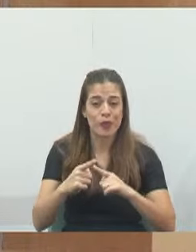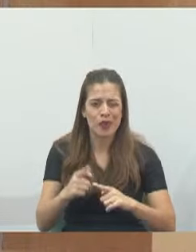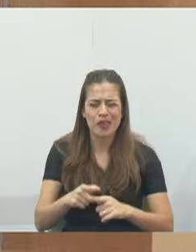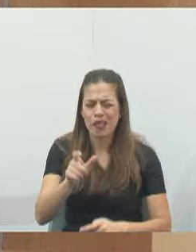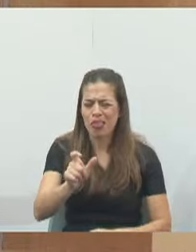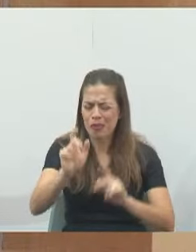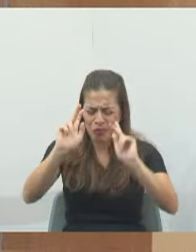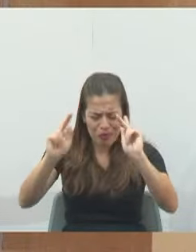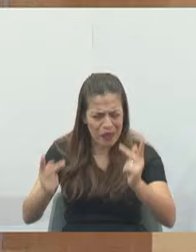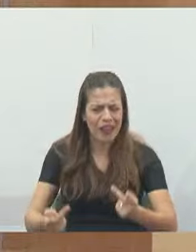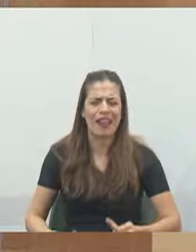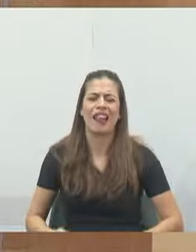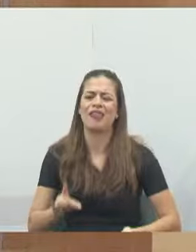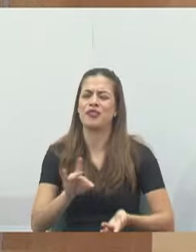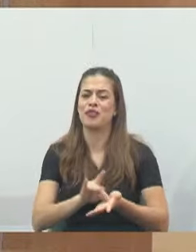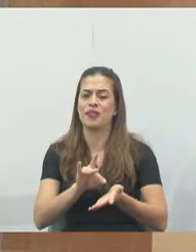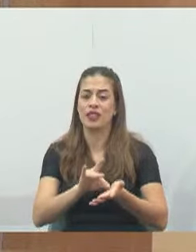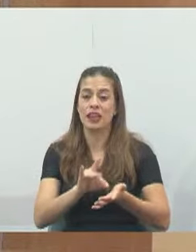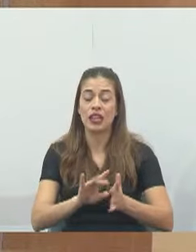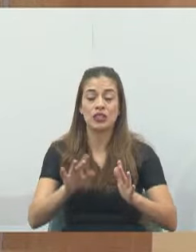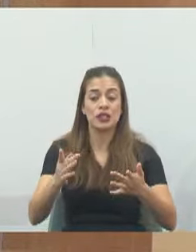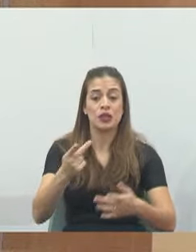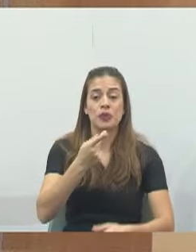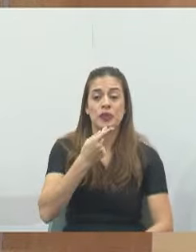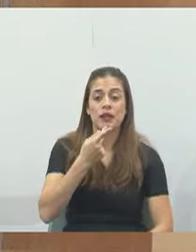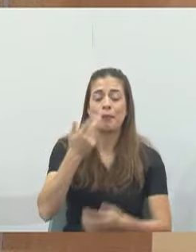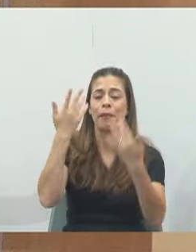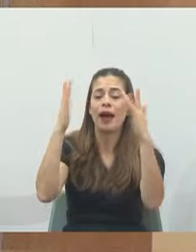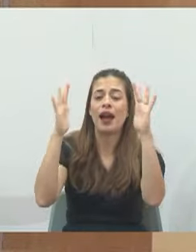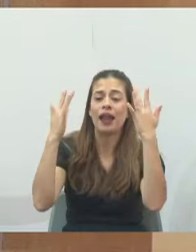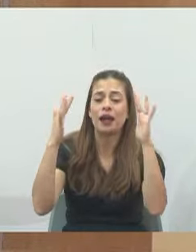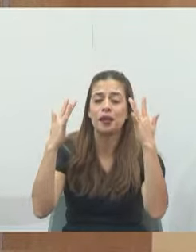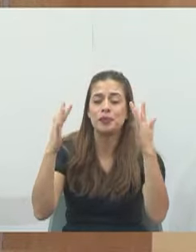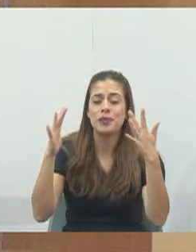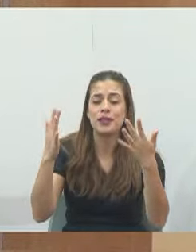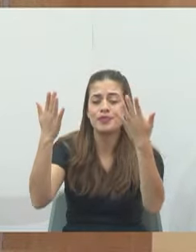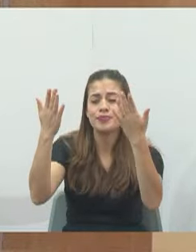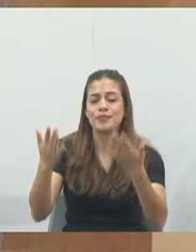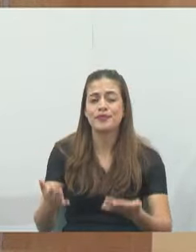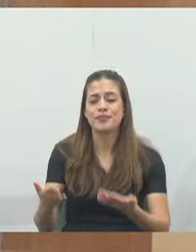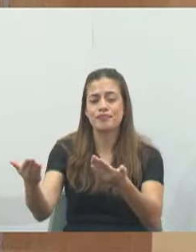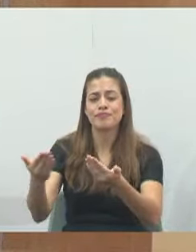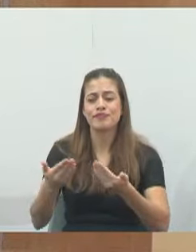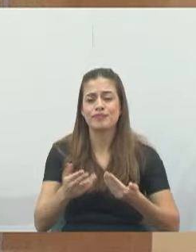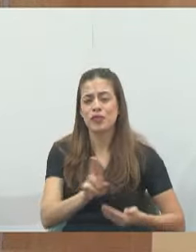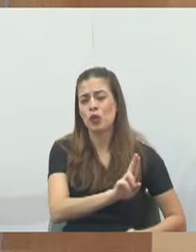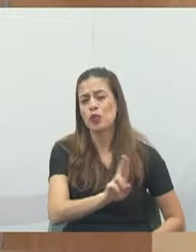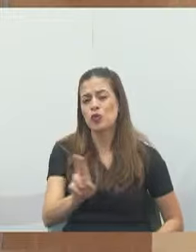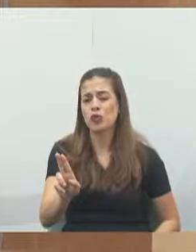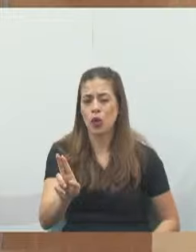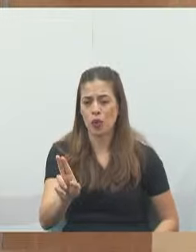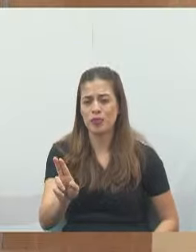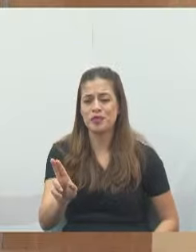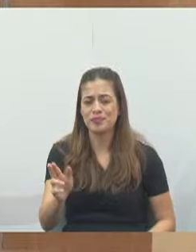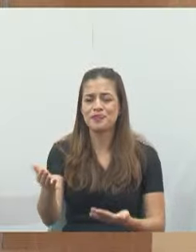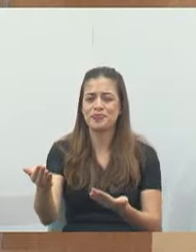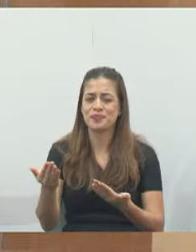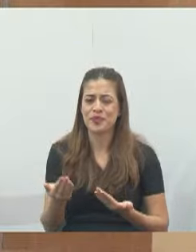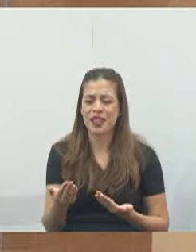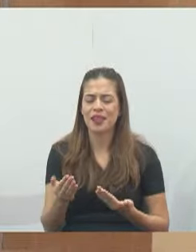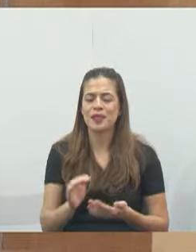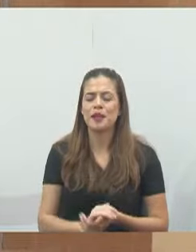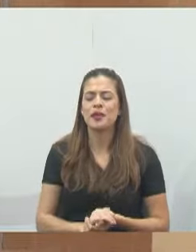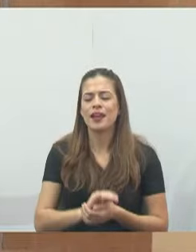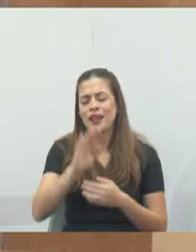que merece. Tá? Então, Hernani, também parabéns por você ter trazido aí o nome do Fabrício para receber essa